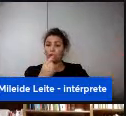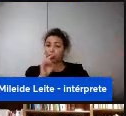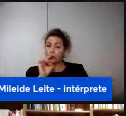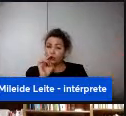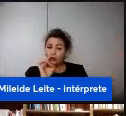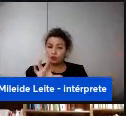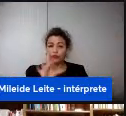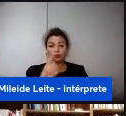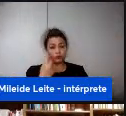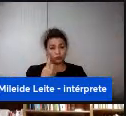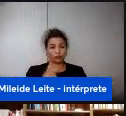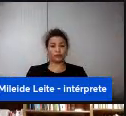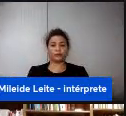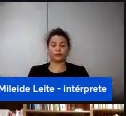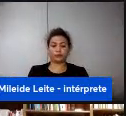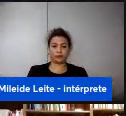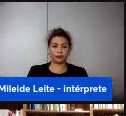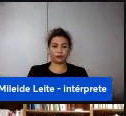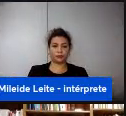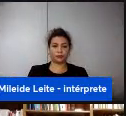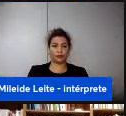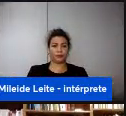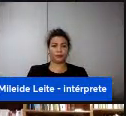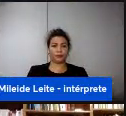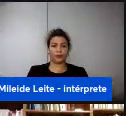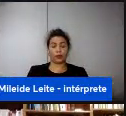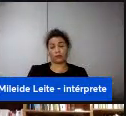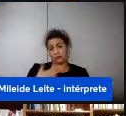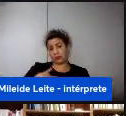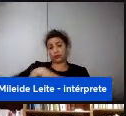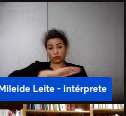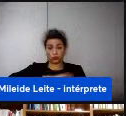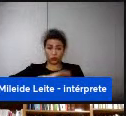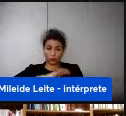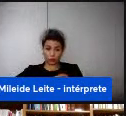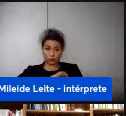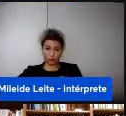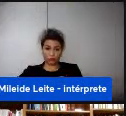estímulo. Perdão. Para os meus colegas